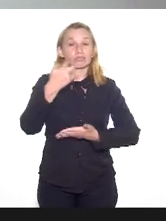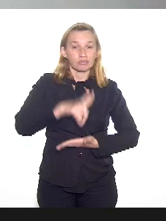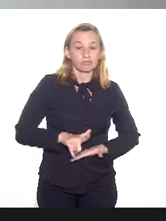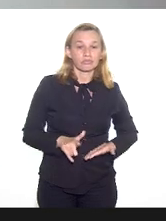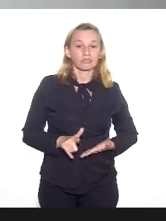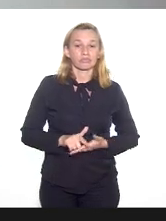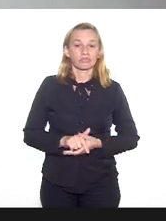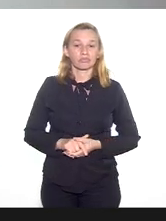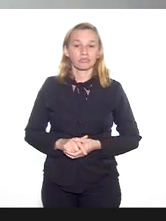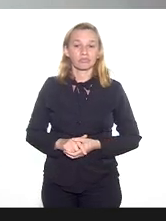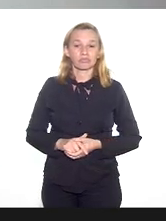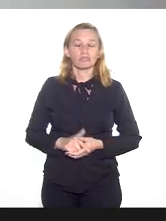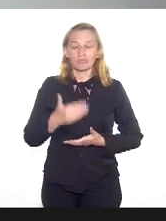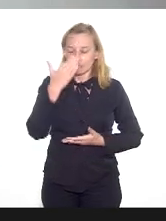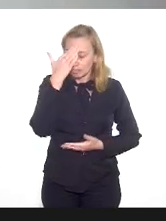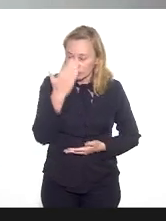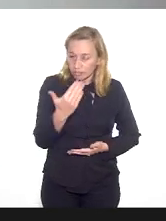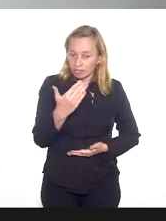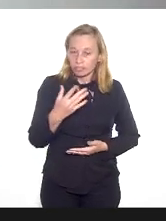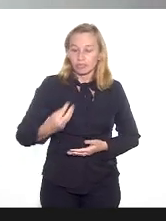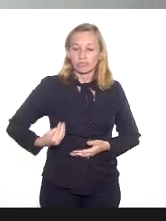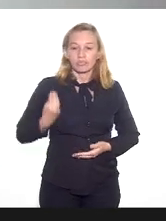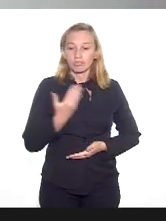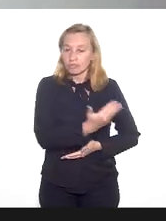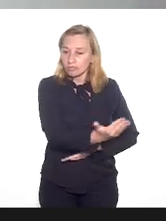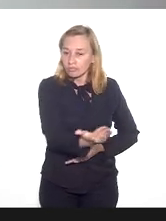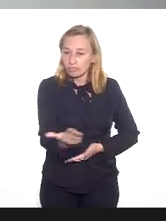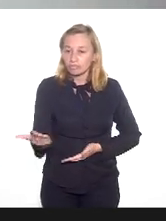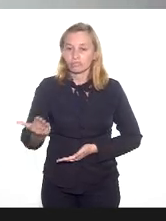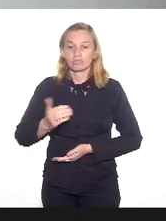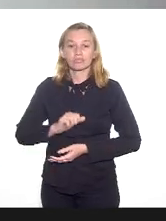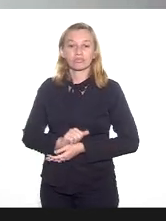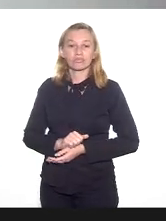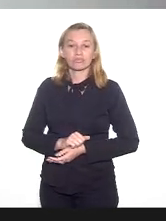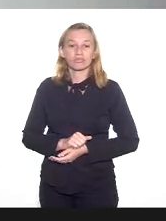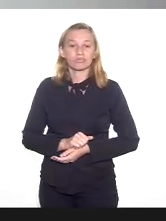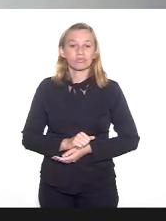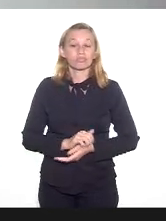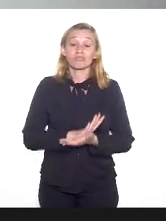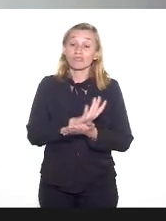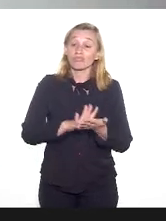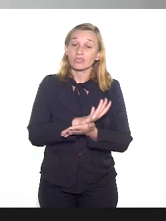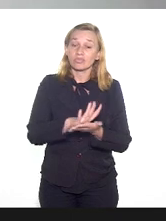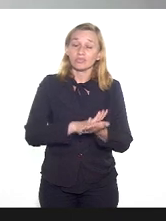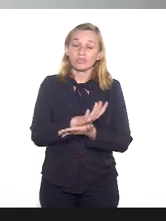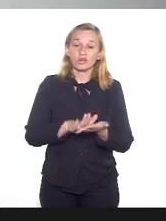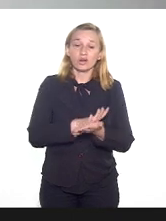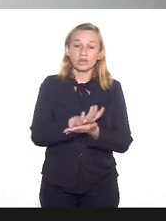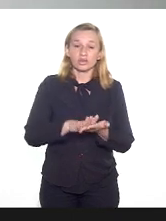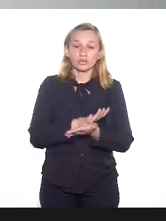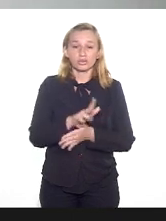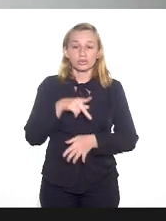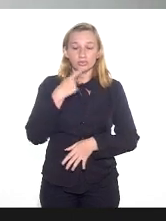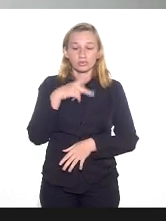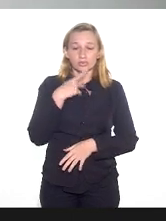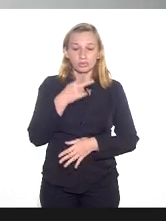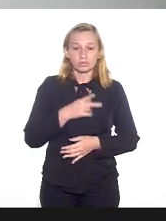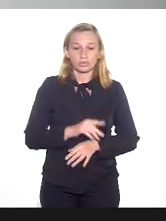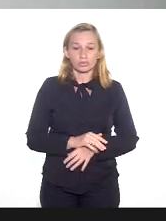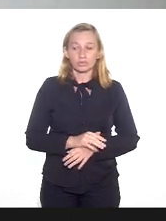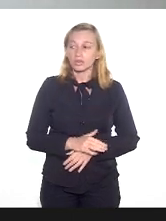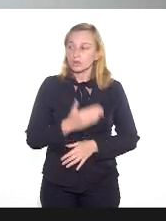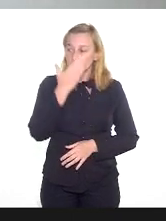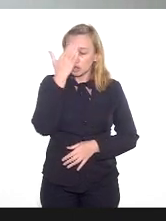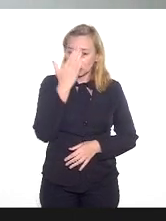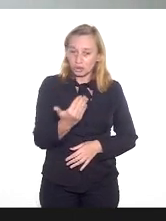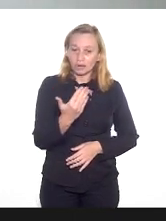vez, agradeço a presença de todas e todos e, nada mais havendo a tratar,